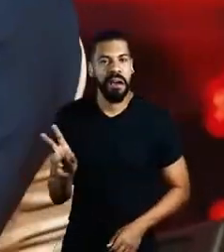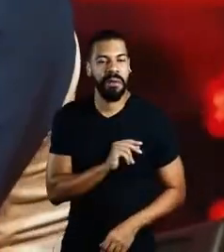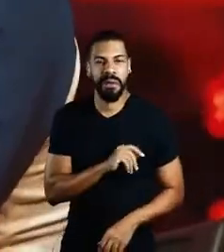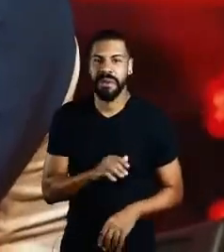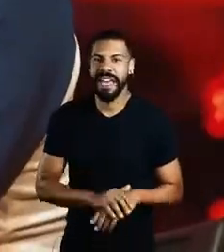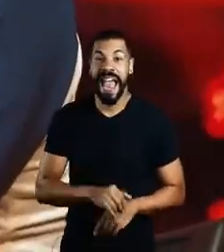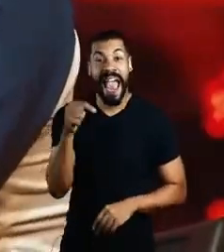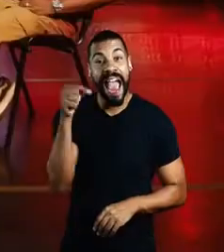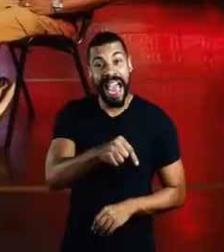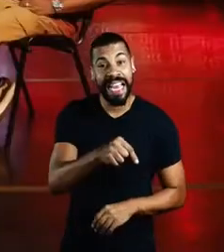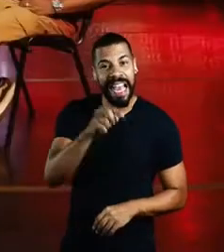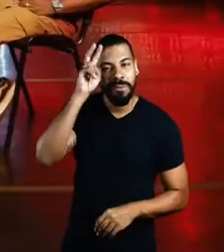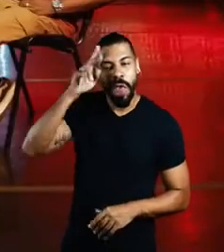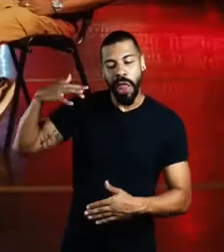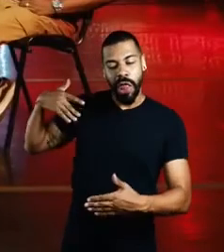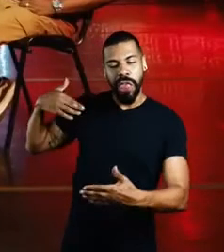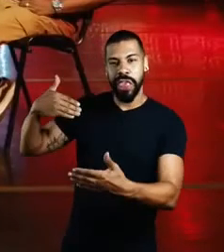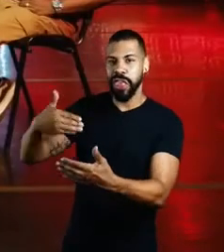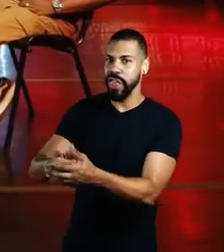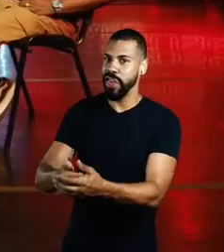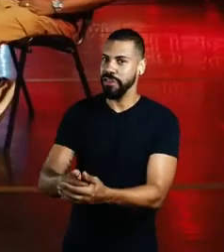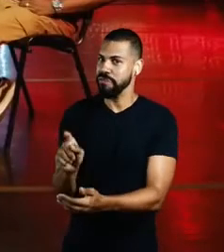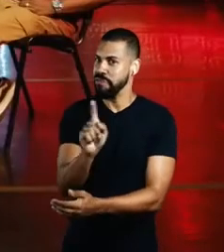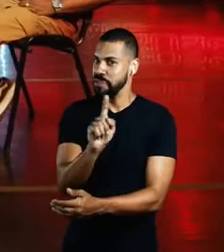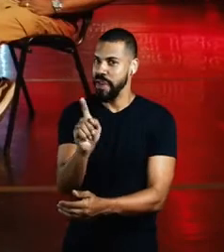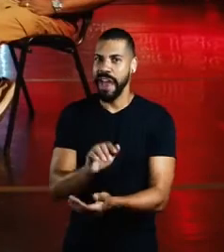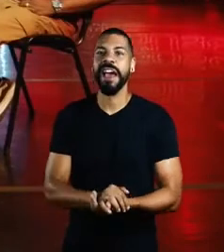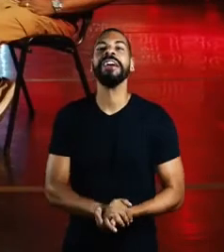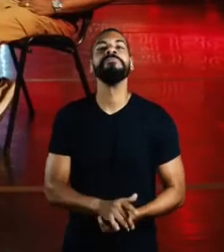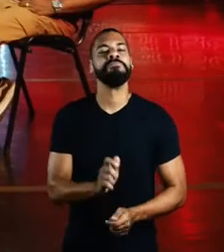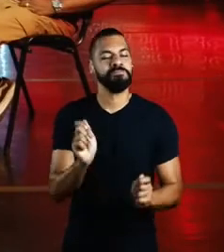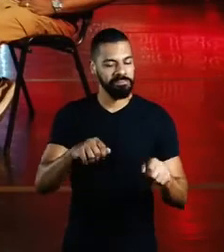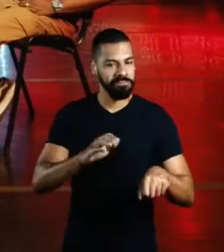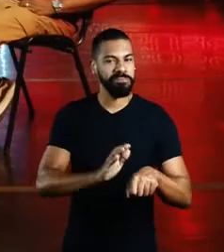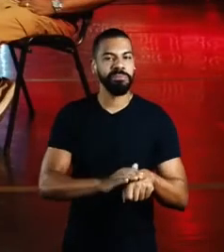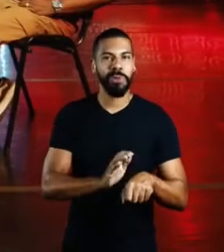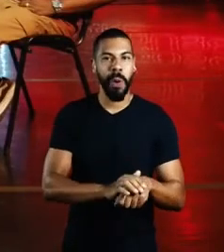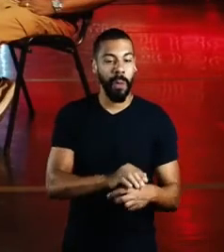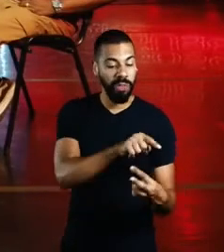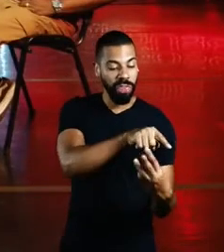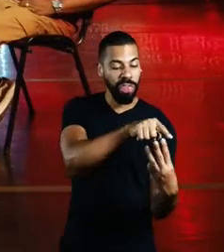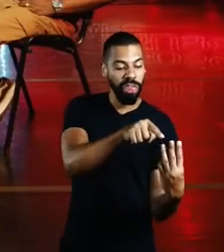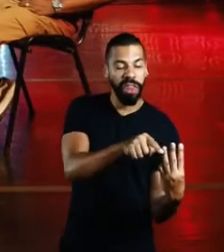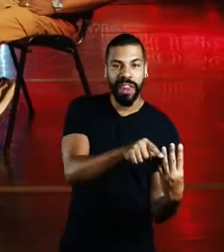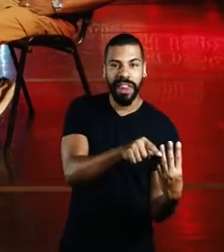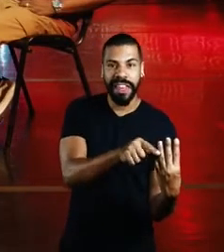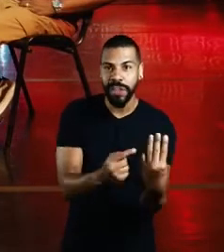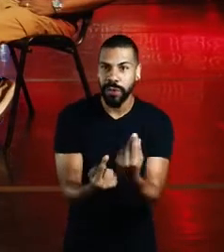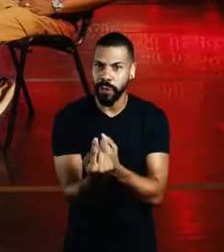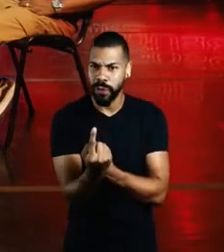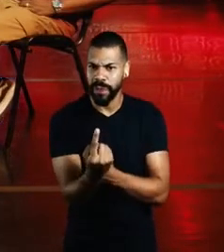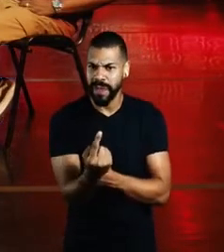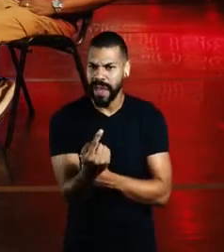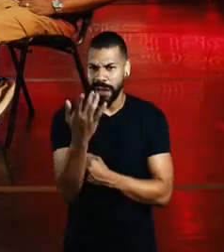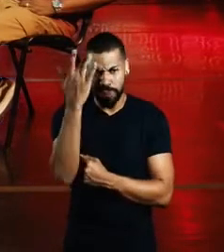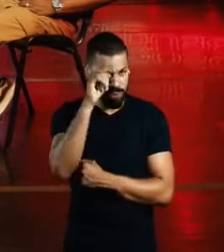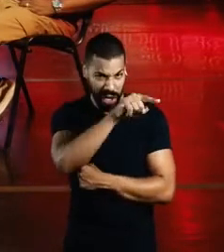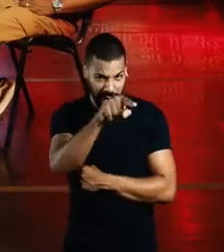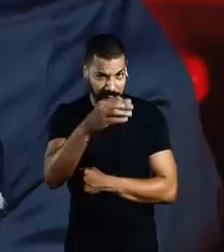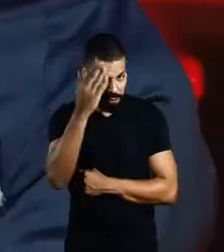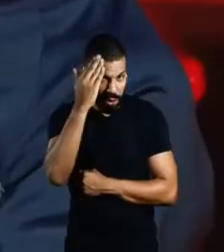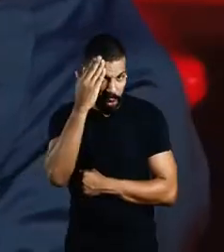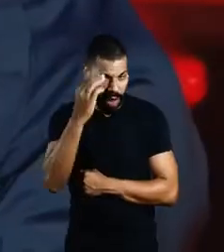Meu irmão, é a história. Não é Technics, não. É 3 em 1, cara. Bom, o pessoal não sabe nem o que é 3 em 1